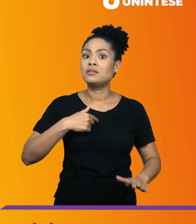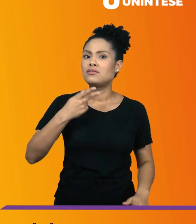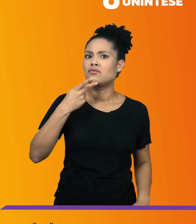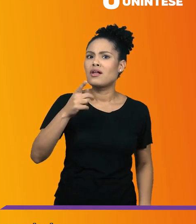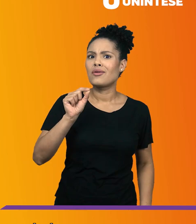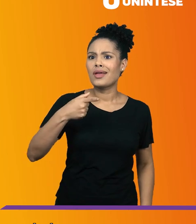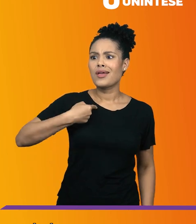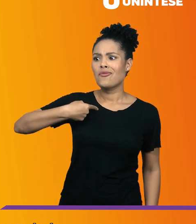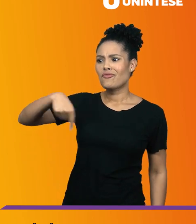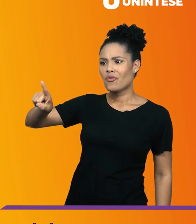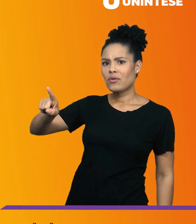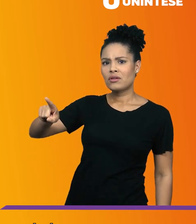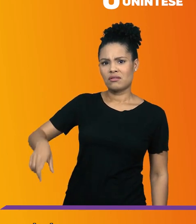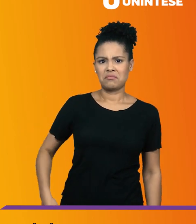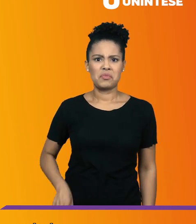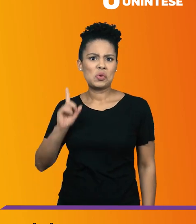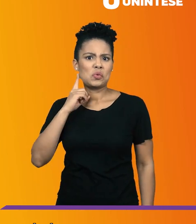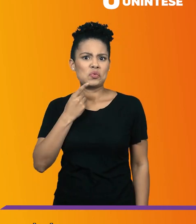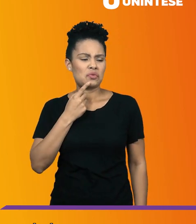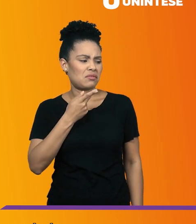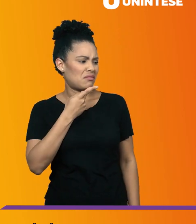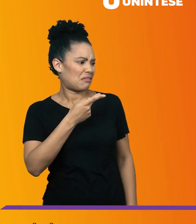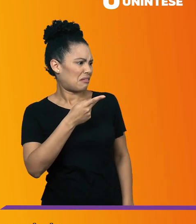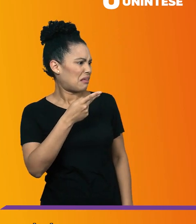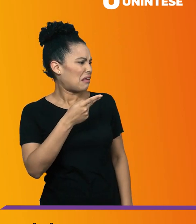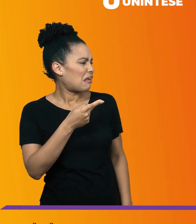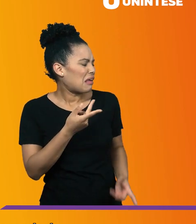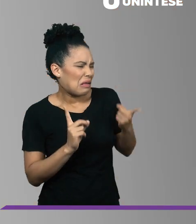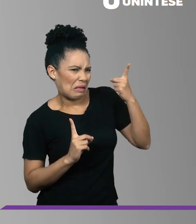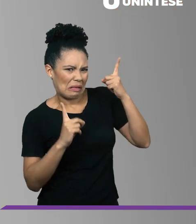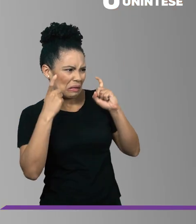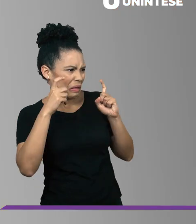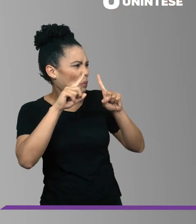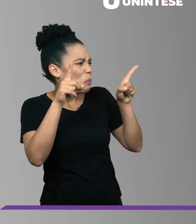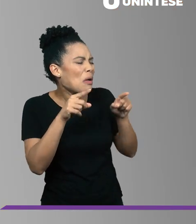mas eu falei que eu fui para esse lado. O surdo vai te olhar e vai fazer.